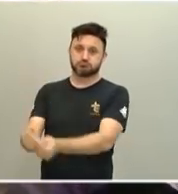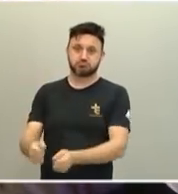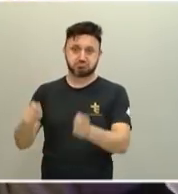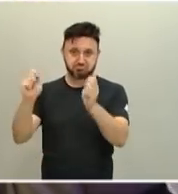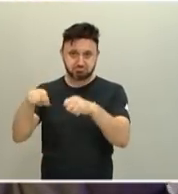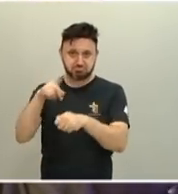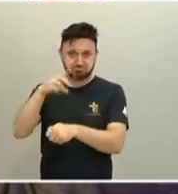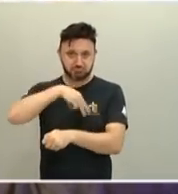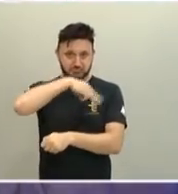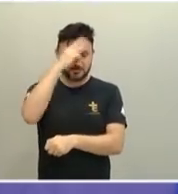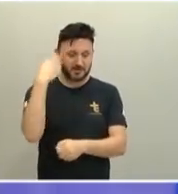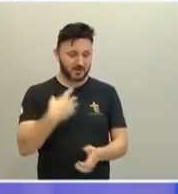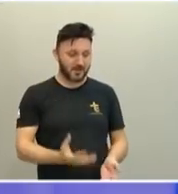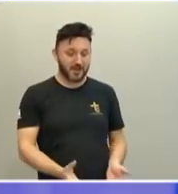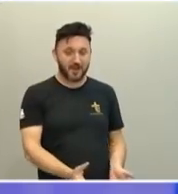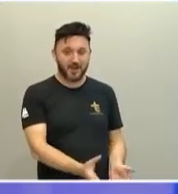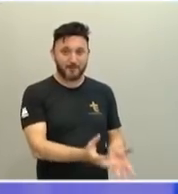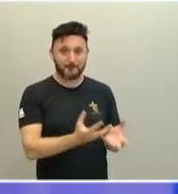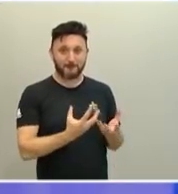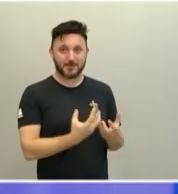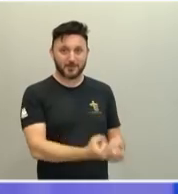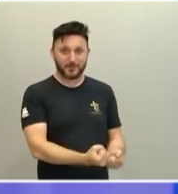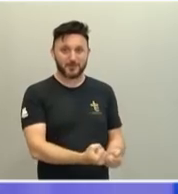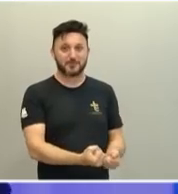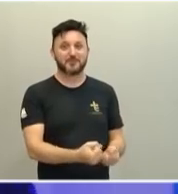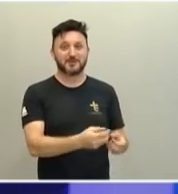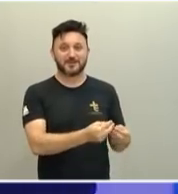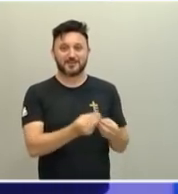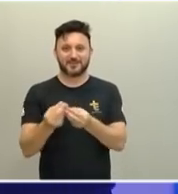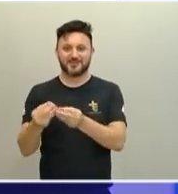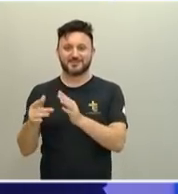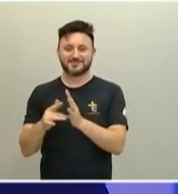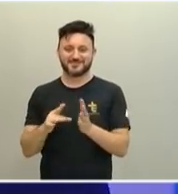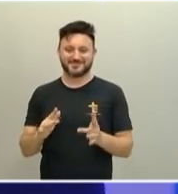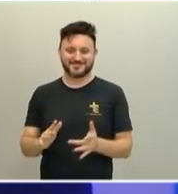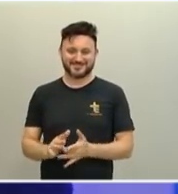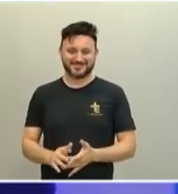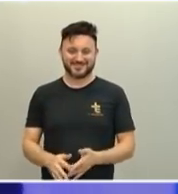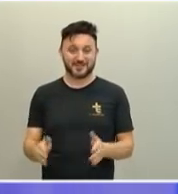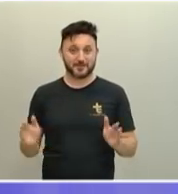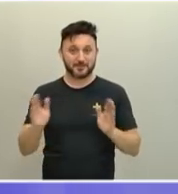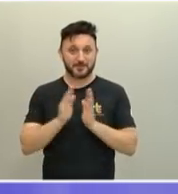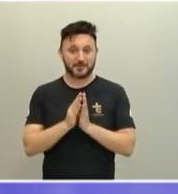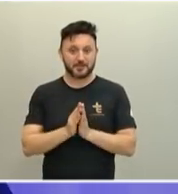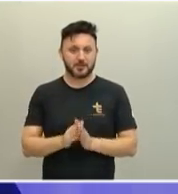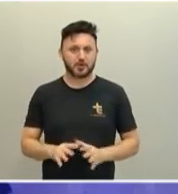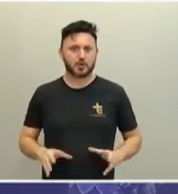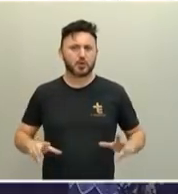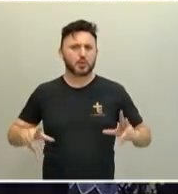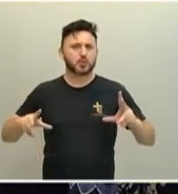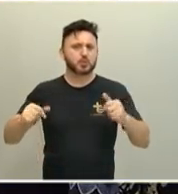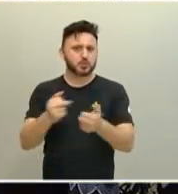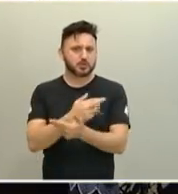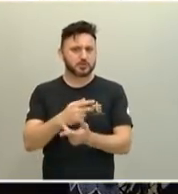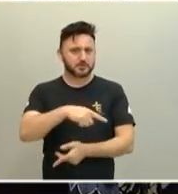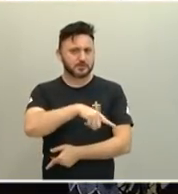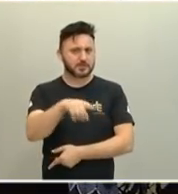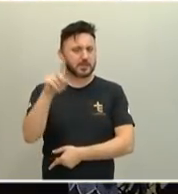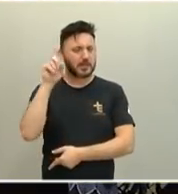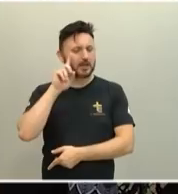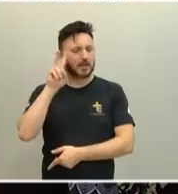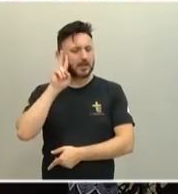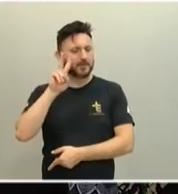certeza, vai chegar nas mãos do seu filho. Amém? Então estenda a sua mão aqui. Coloca todo mundo, tudo. É preciso